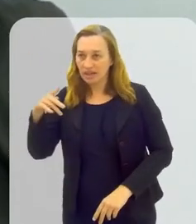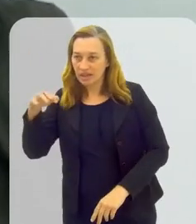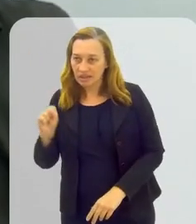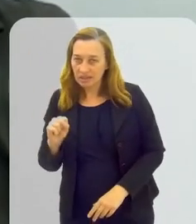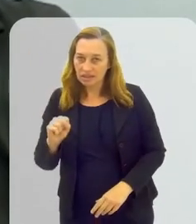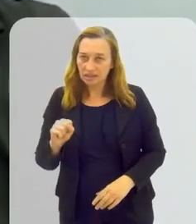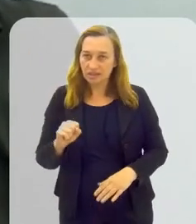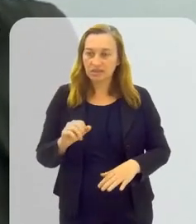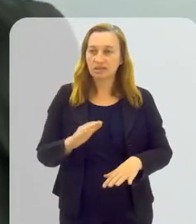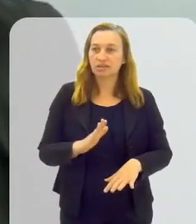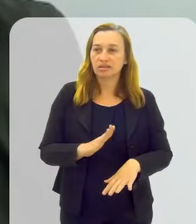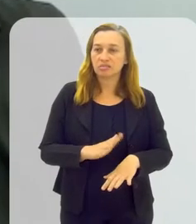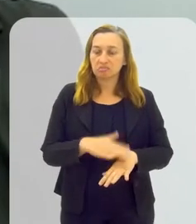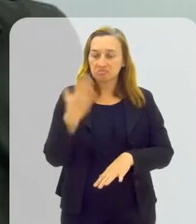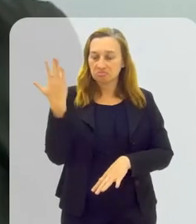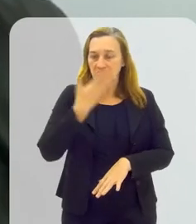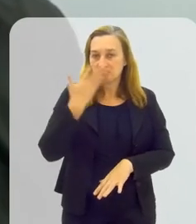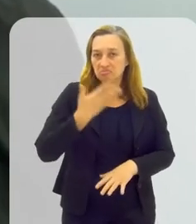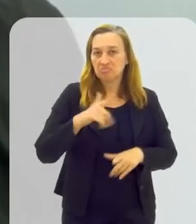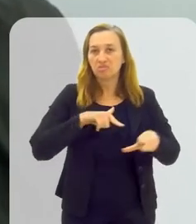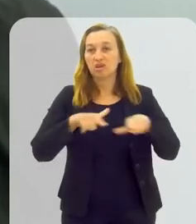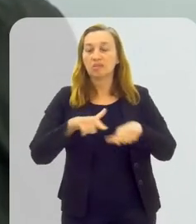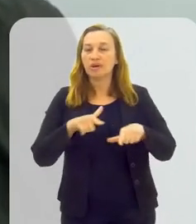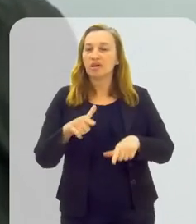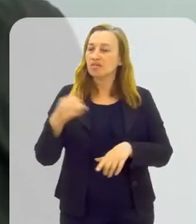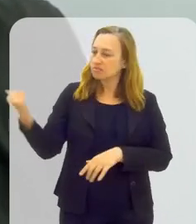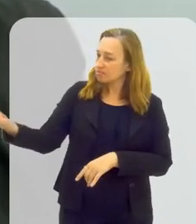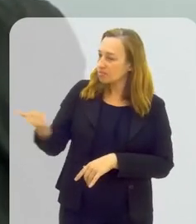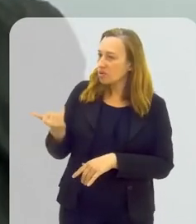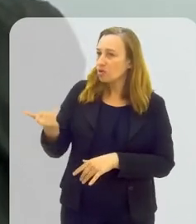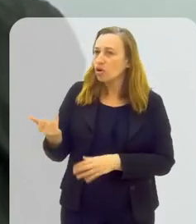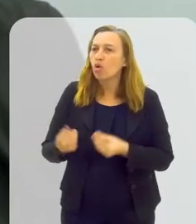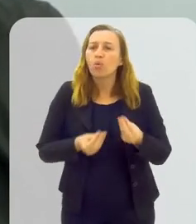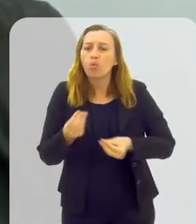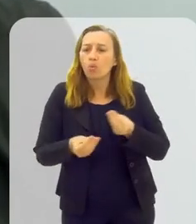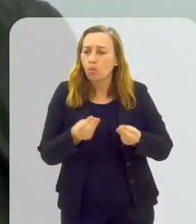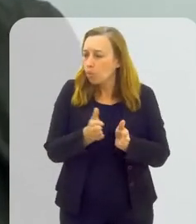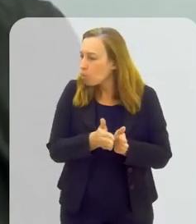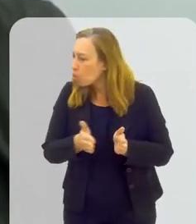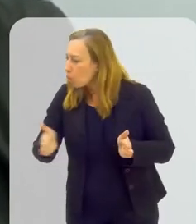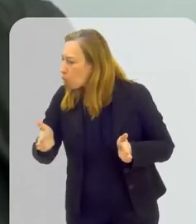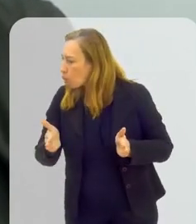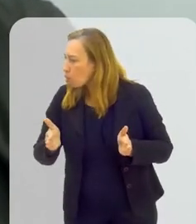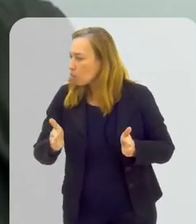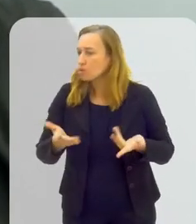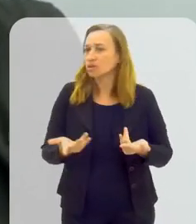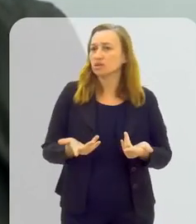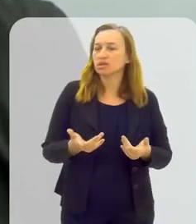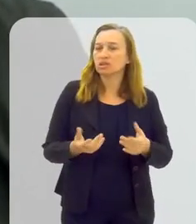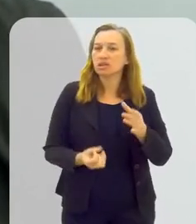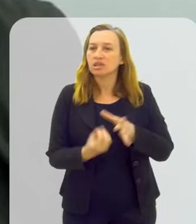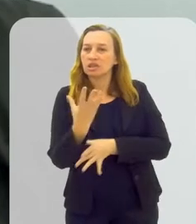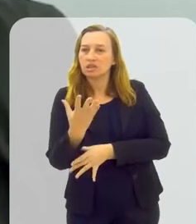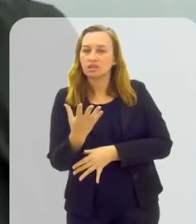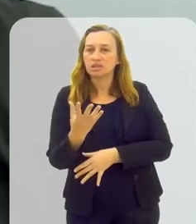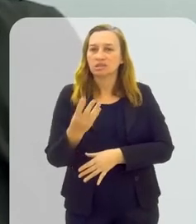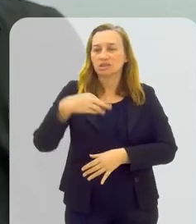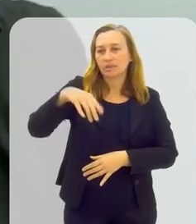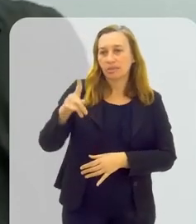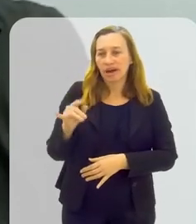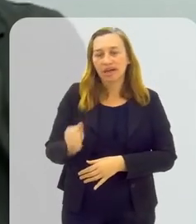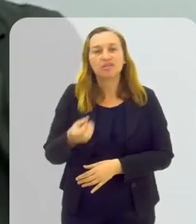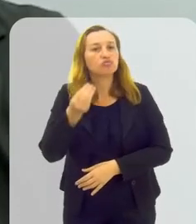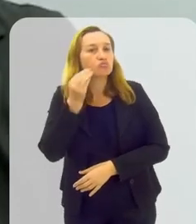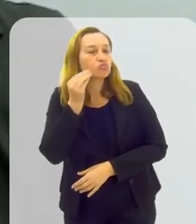são a parte mais visível de todo esse trabalho conta pra gente né Como foi esse processo de lançamento dessas máquinas de